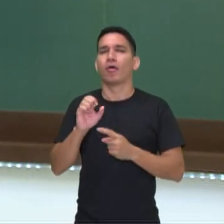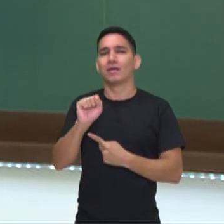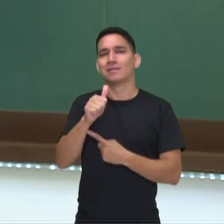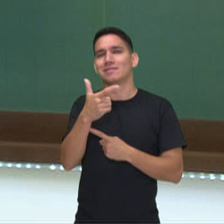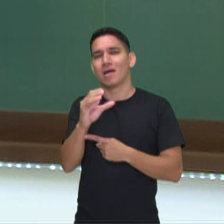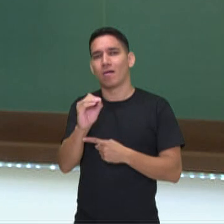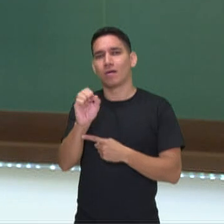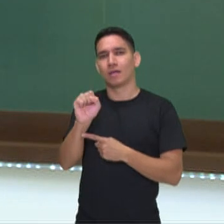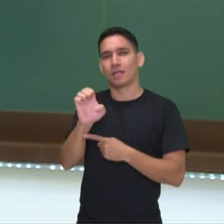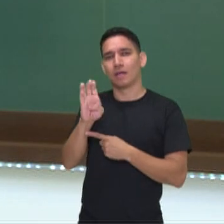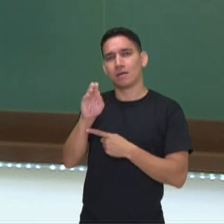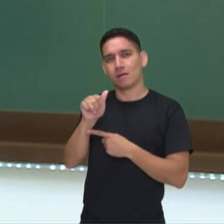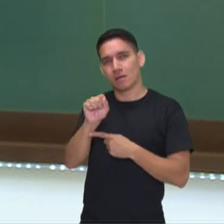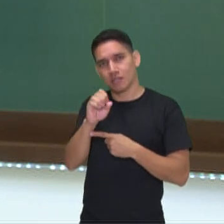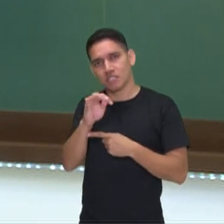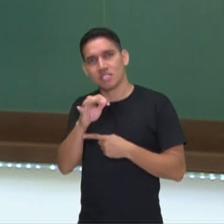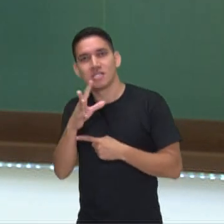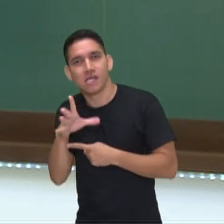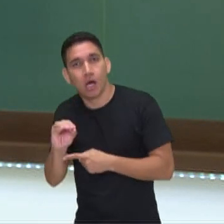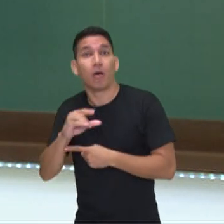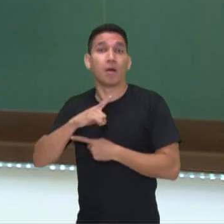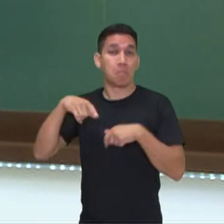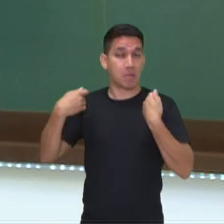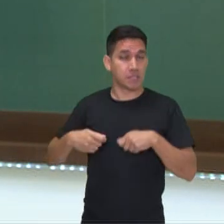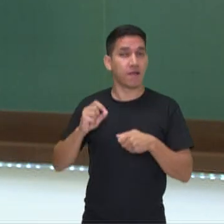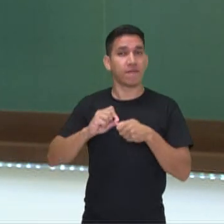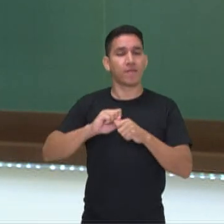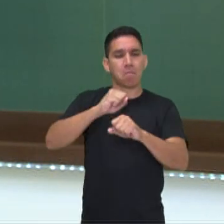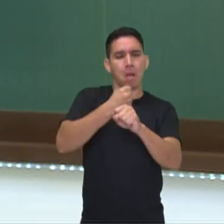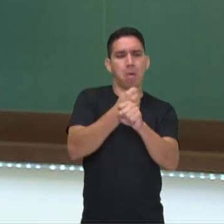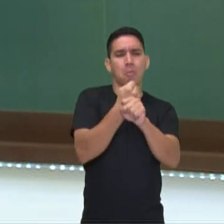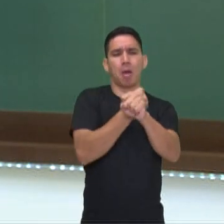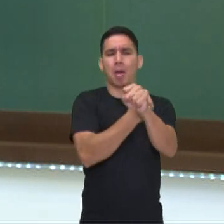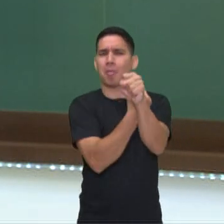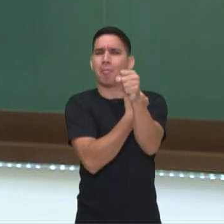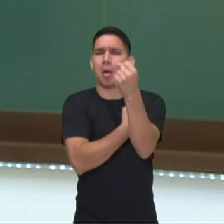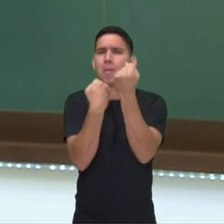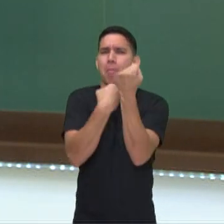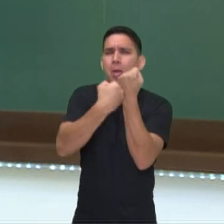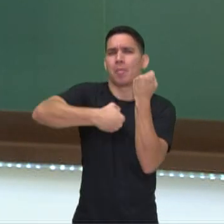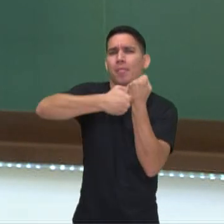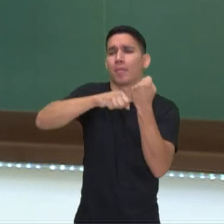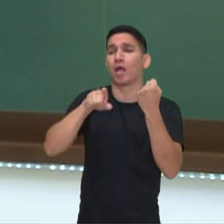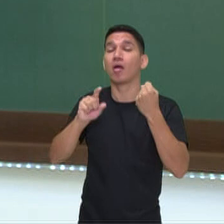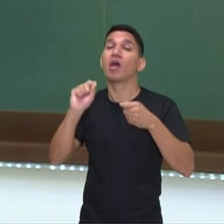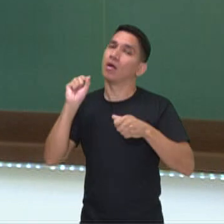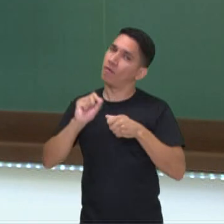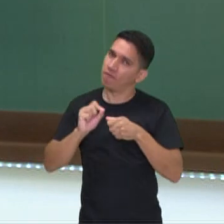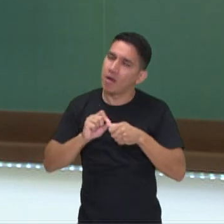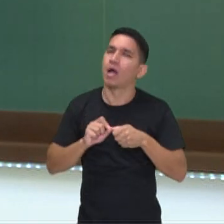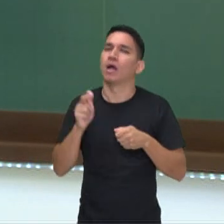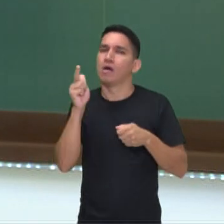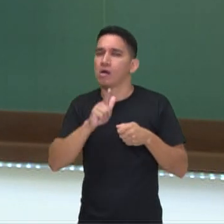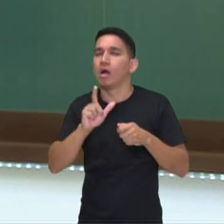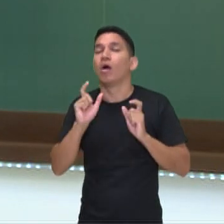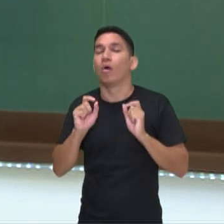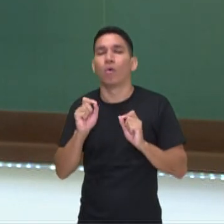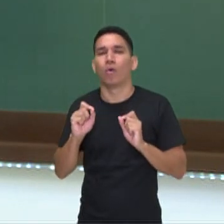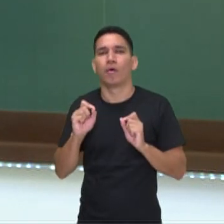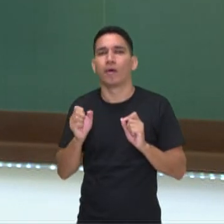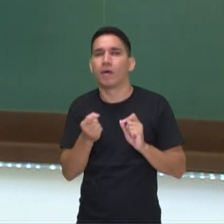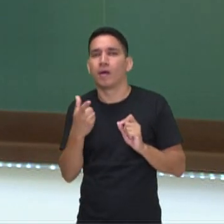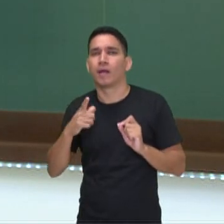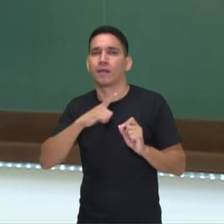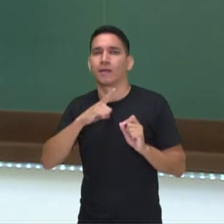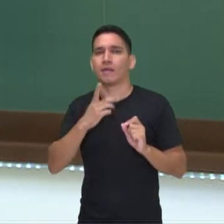Sebastião, em que ele tinha que fazer a escultura de São Sebastião e ele acaba fazendo com um